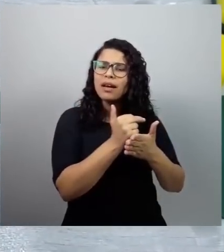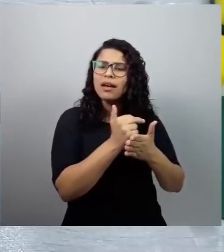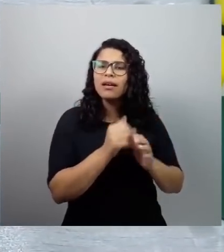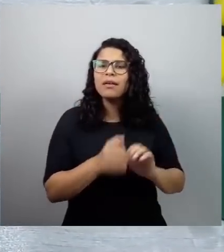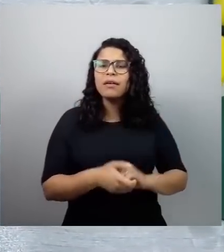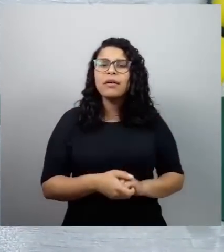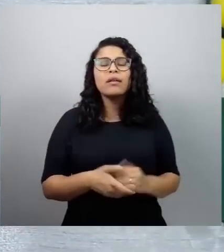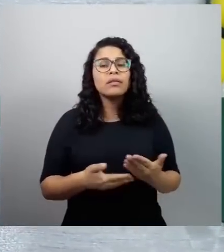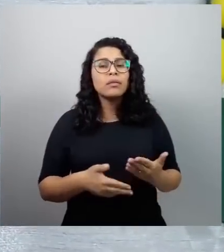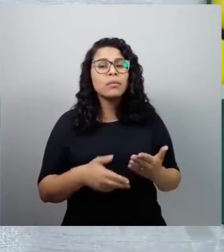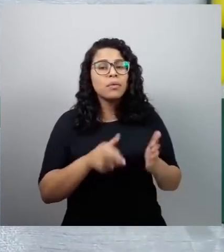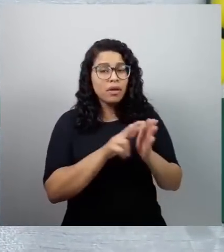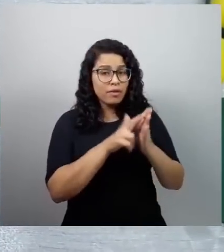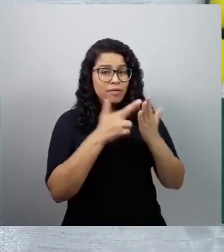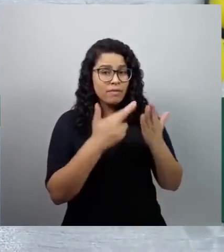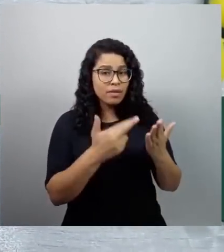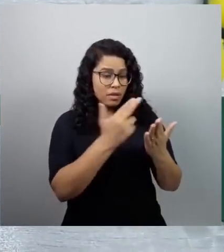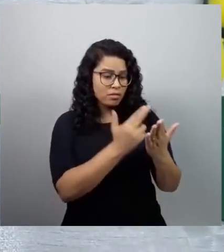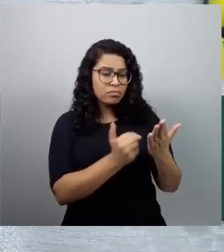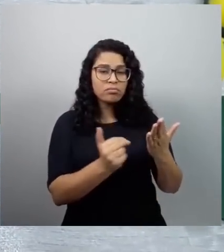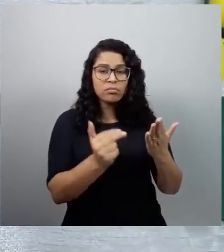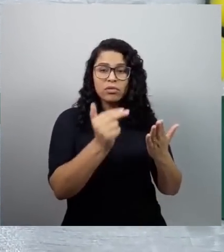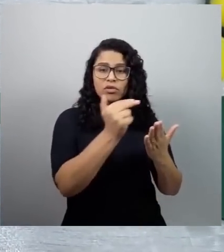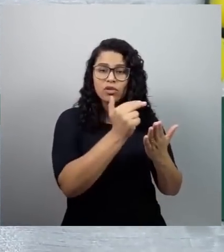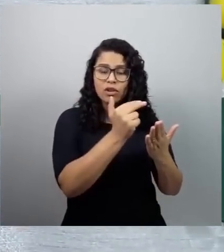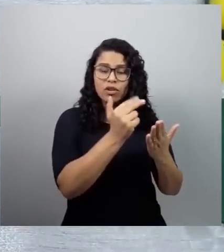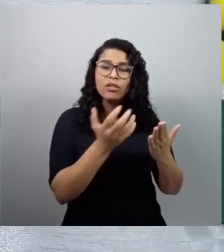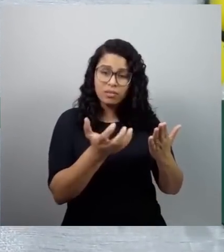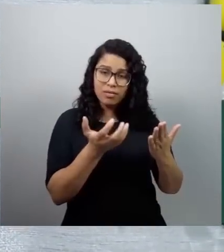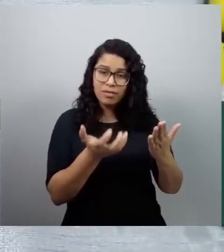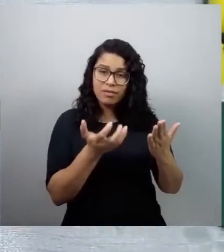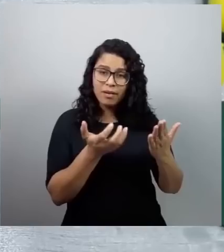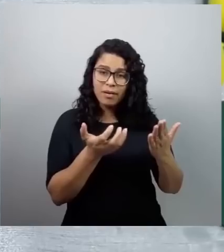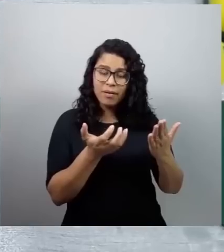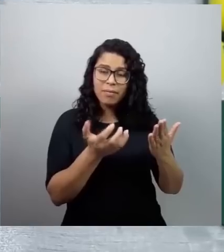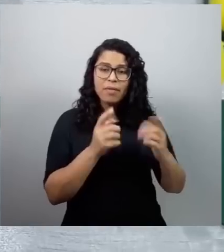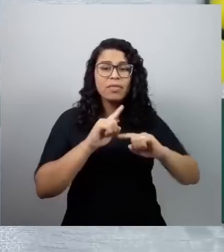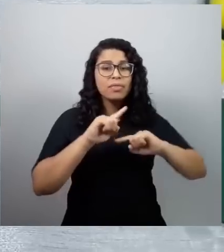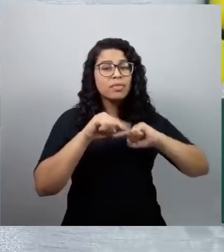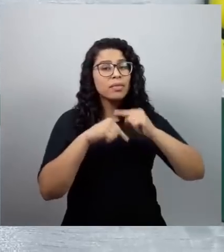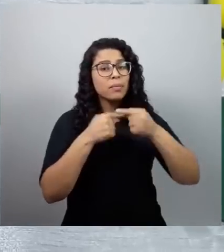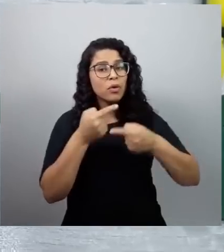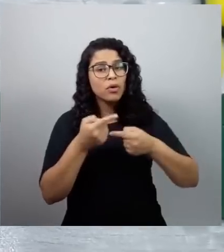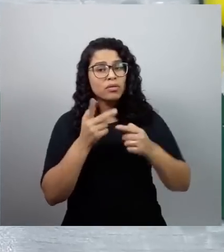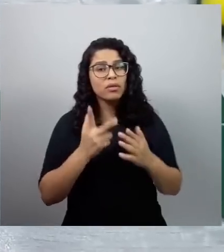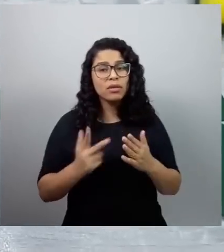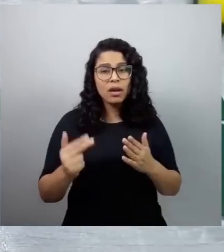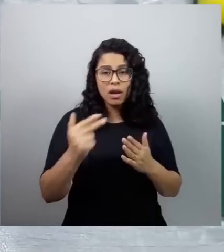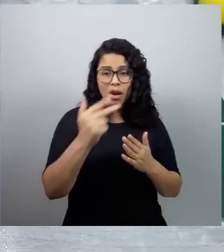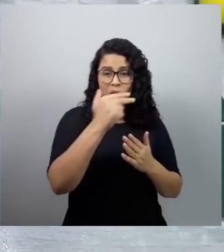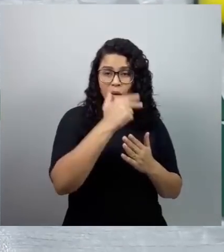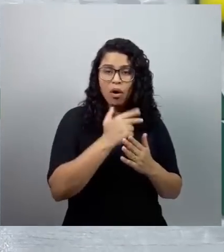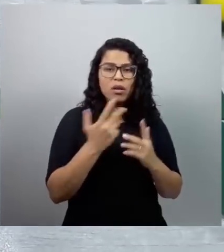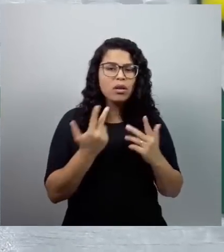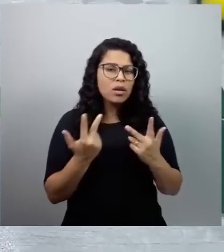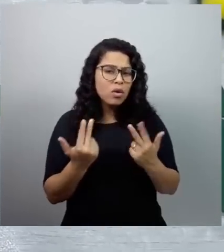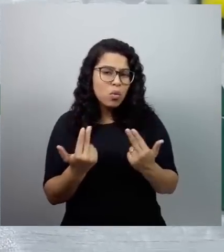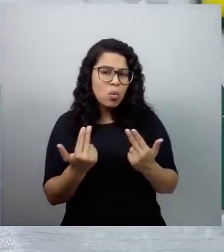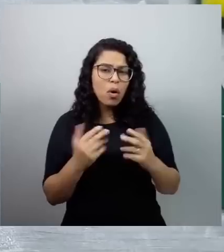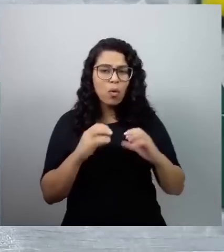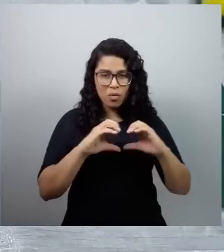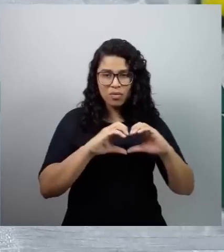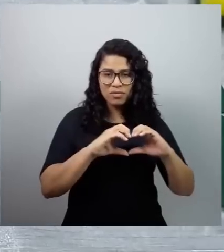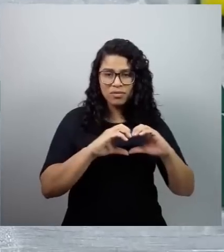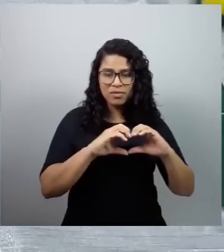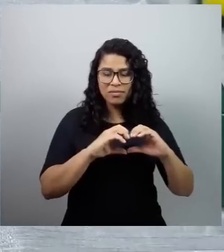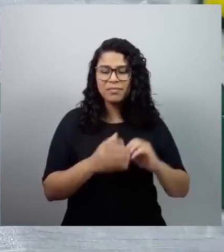livre, desenha na folha o que você quer pintar, né? Depois você vem e recorta, igual eu fiz com o coração,